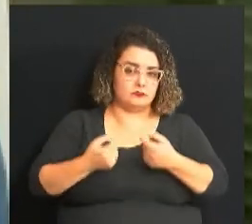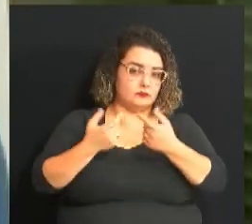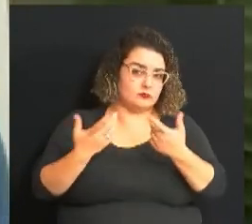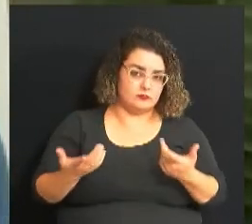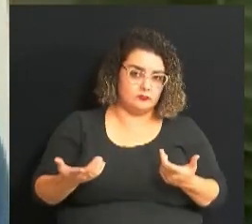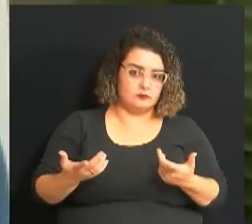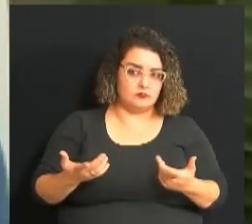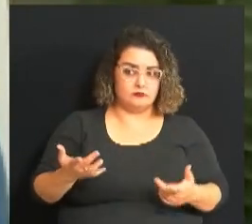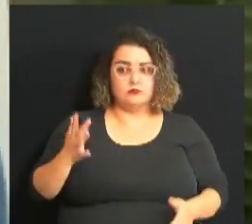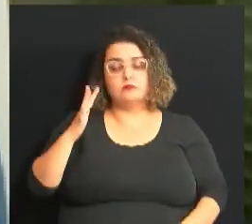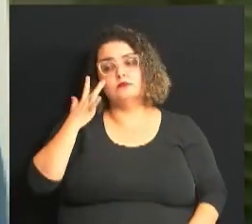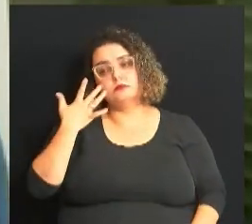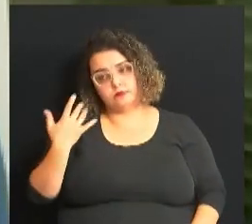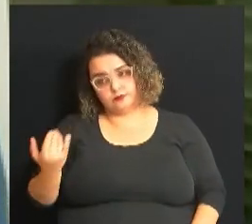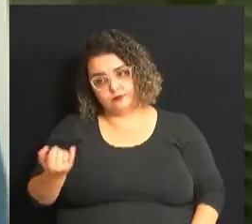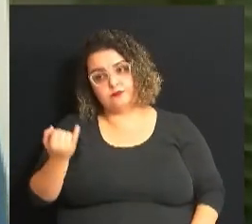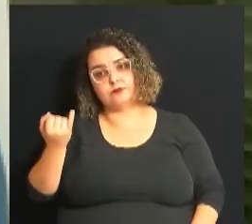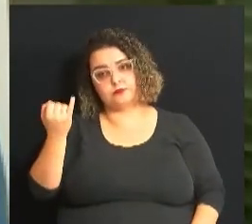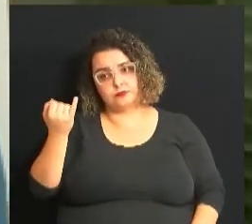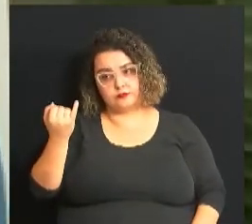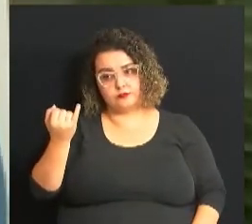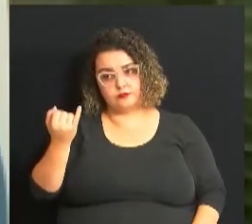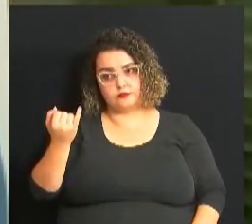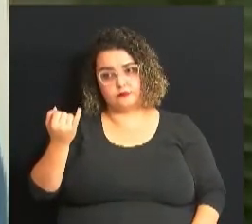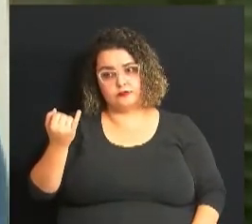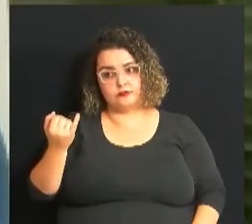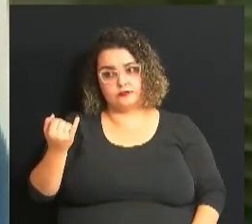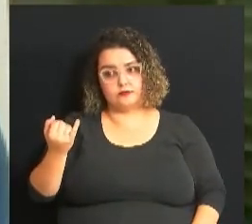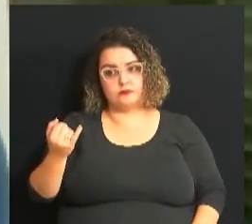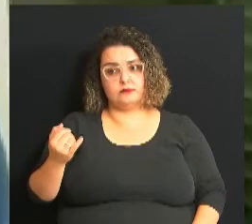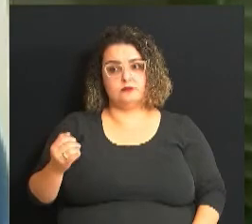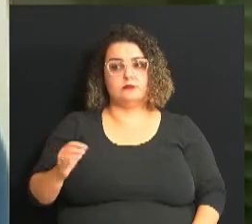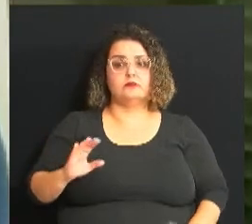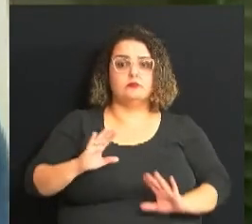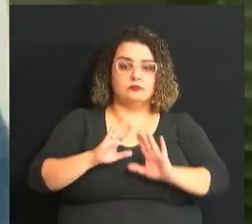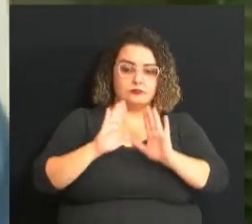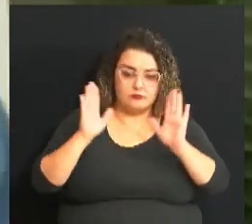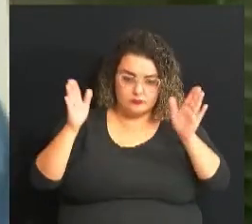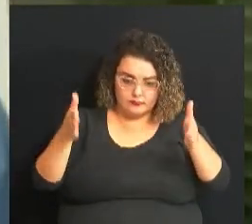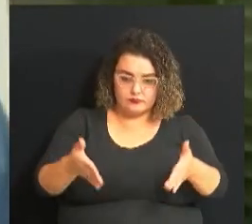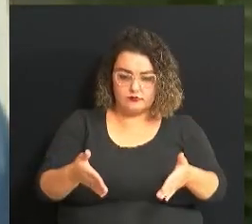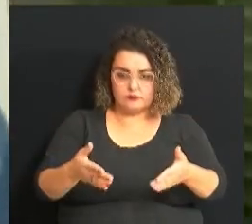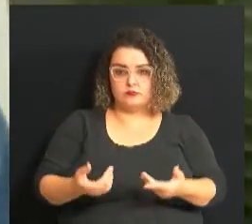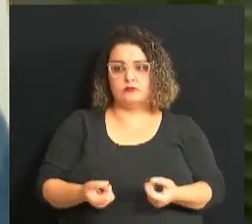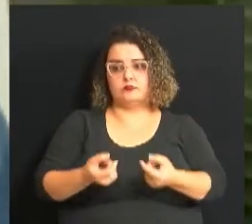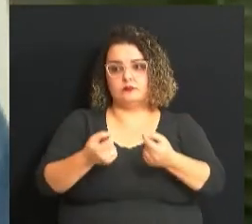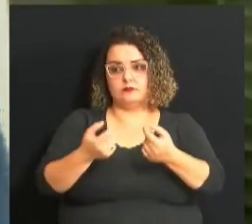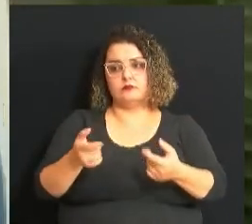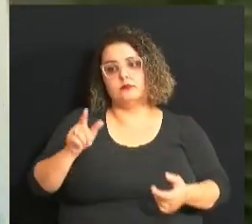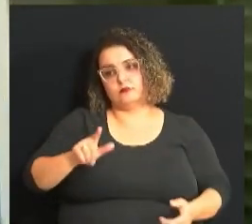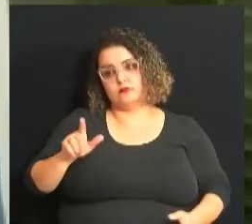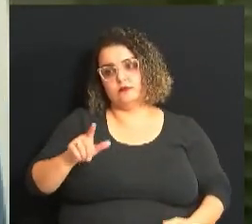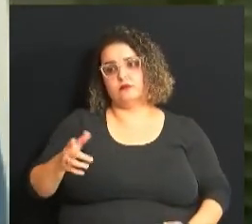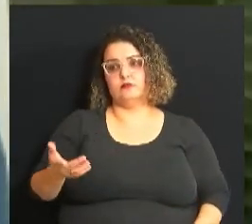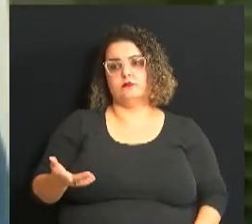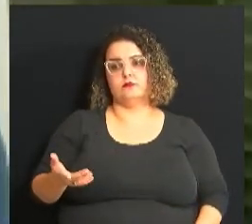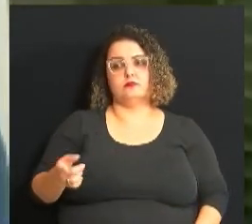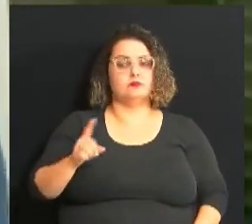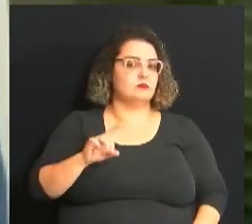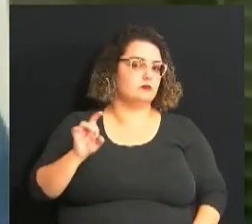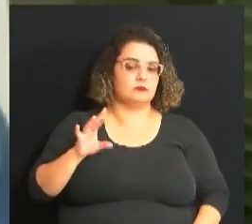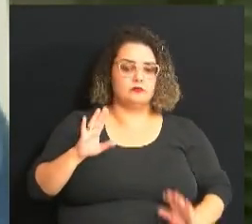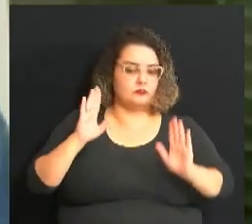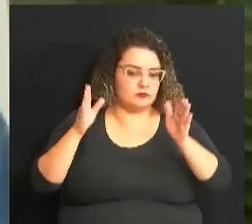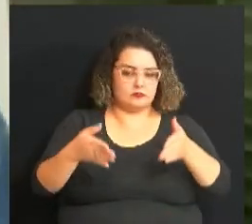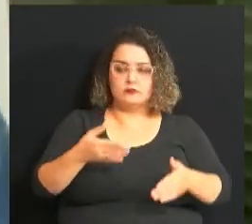acho que é fundamental que a gente tenha uma estrutura voltada para câncer. Aí, obviamente, não só direcionada para o homem,